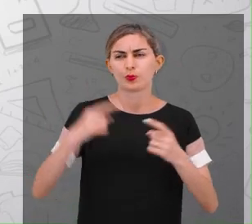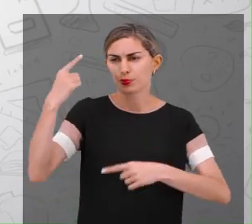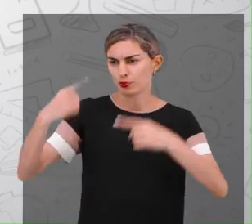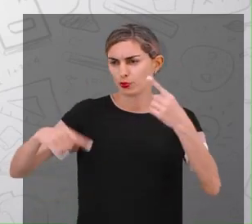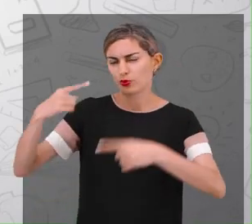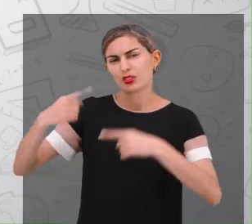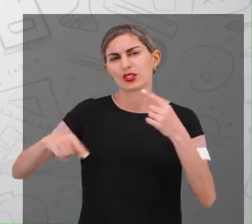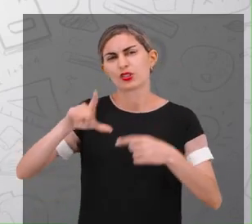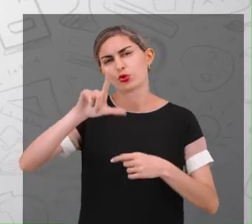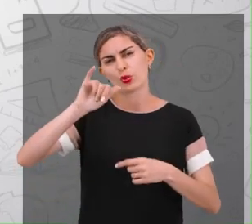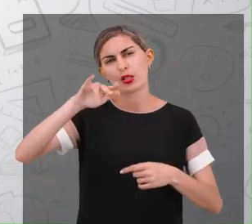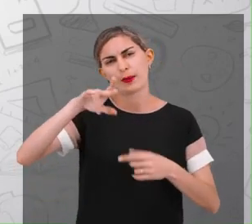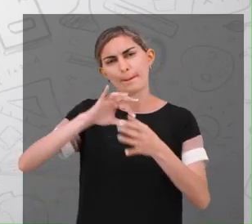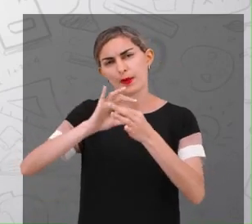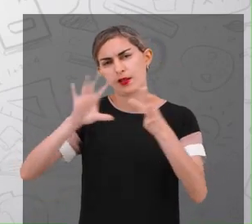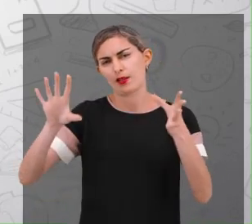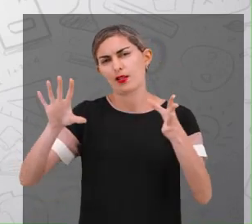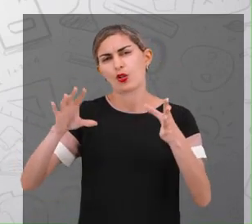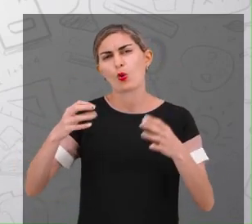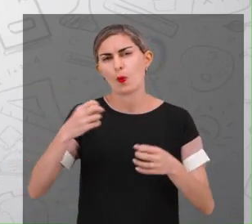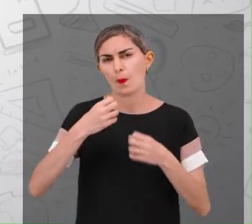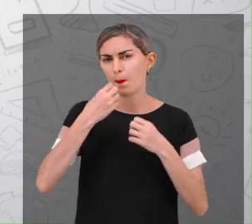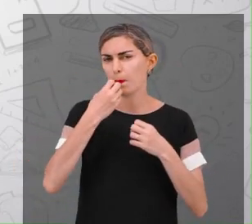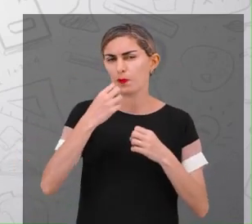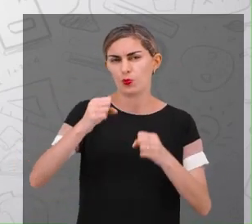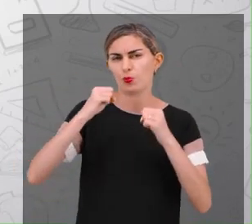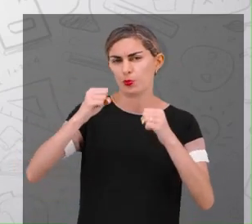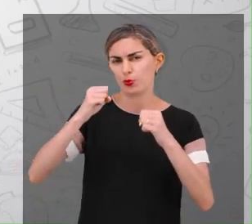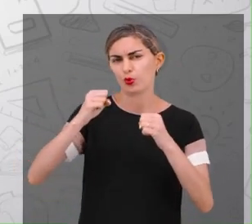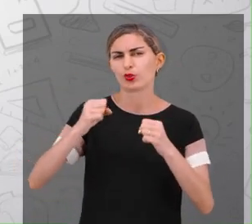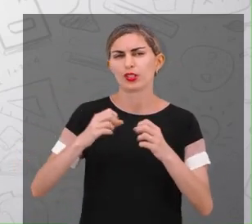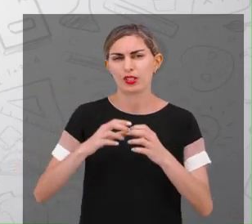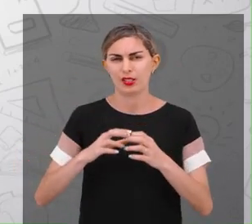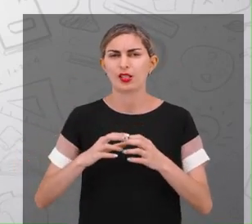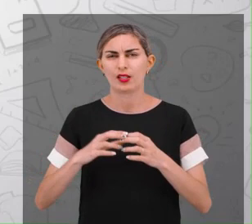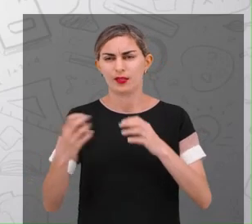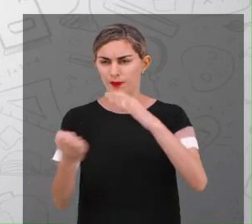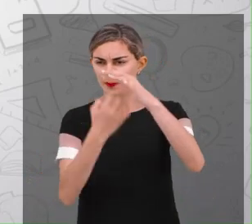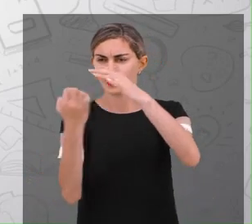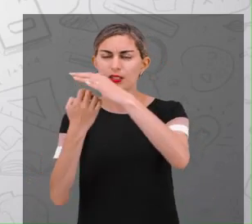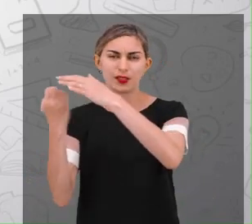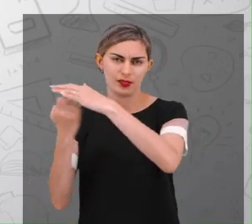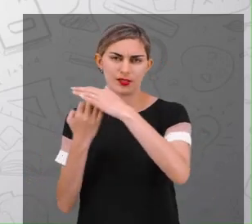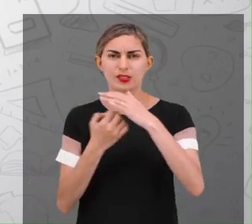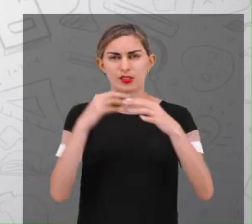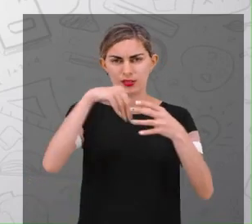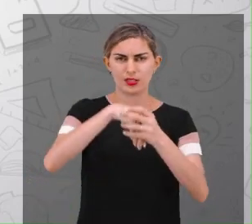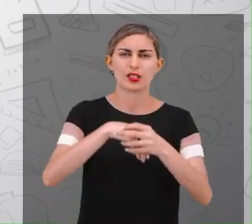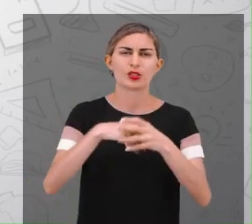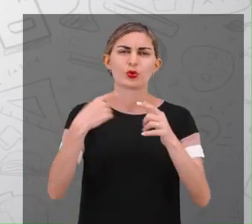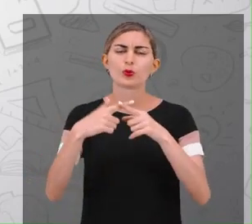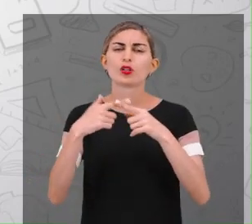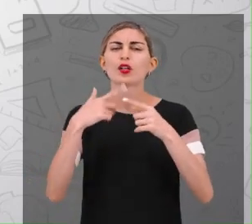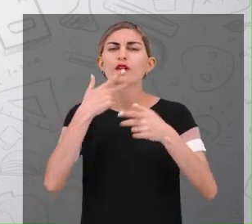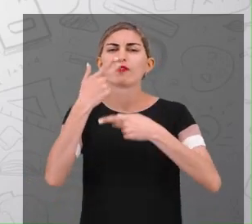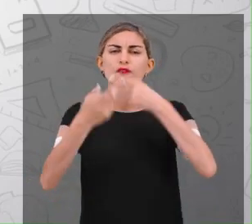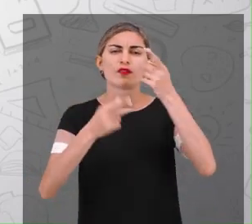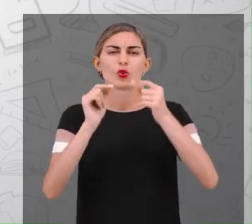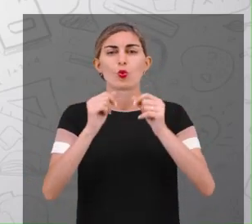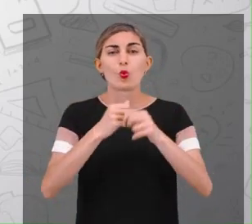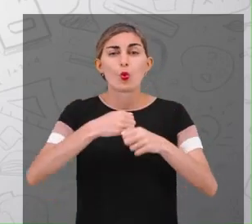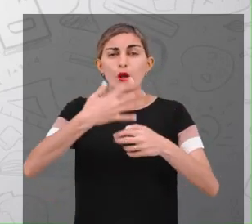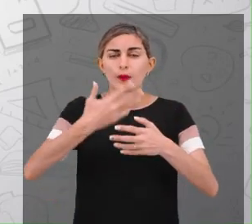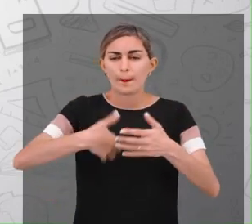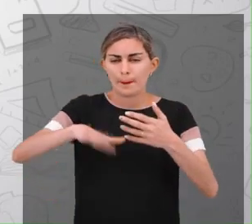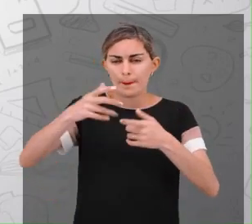políticos liberais tendem a conferir um enorme poder de fogo aos agentes impactados pelas empresas. O que queremos dizer com isso é que quanto